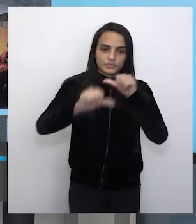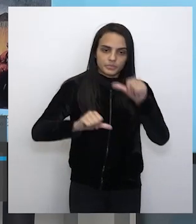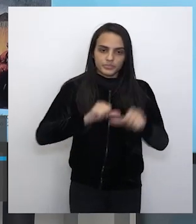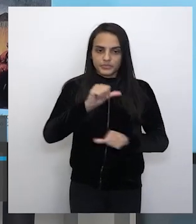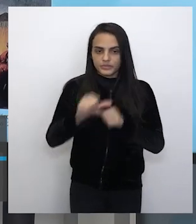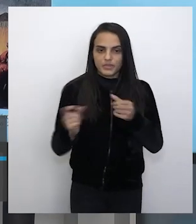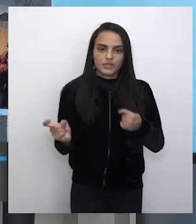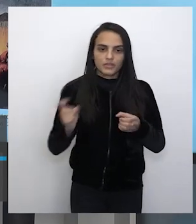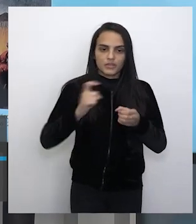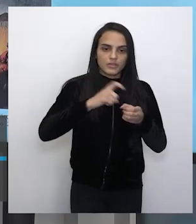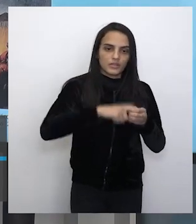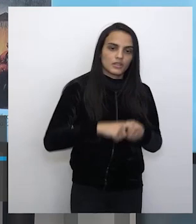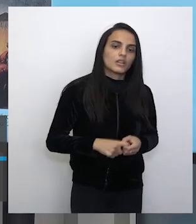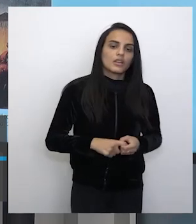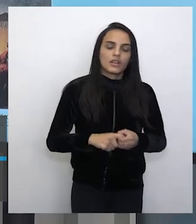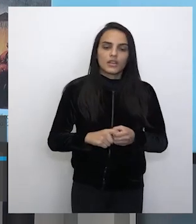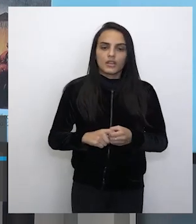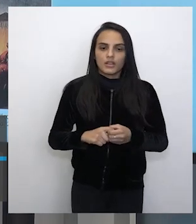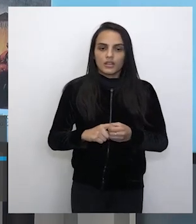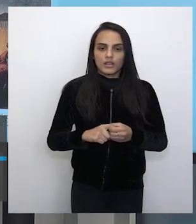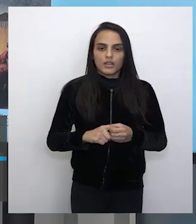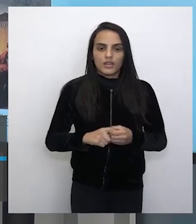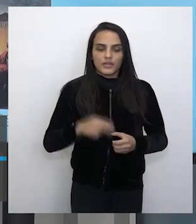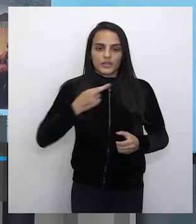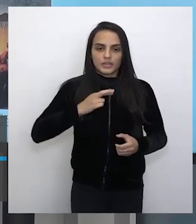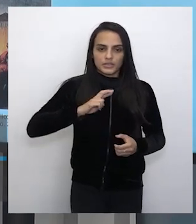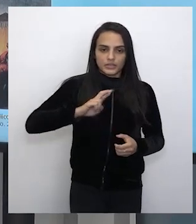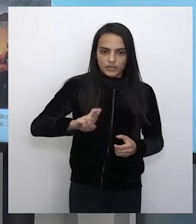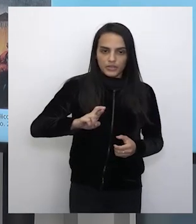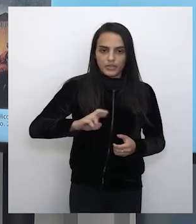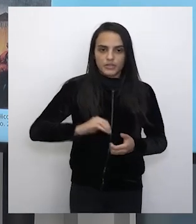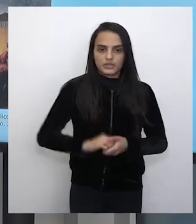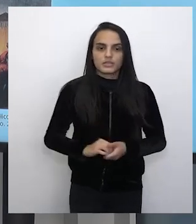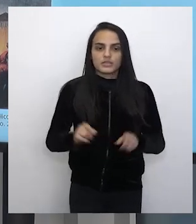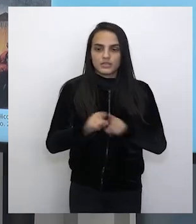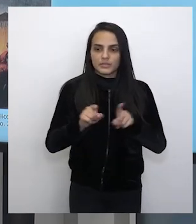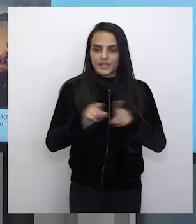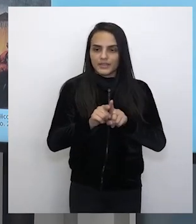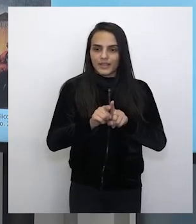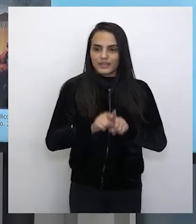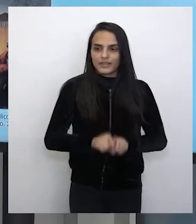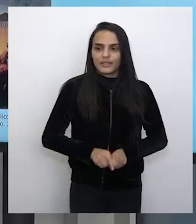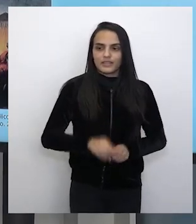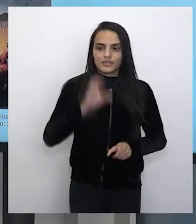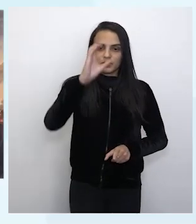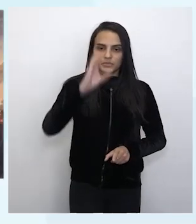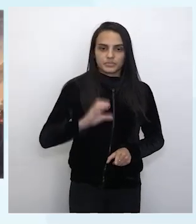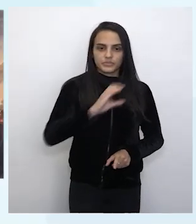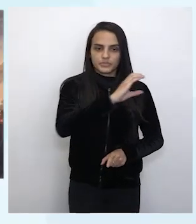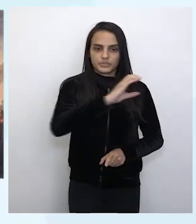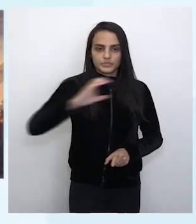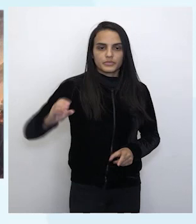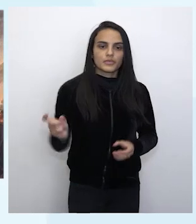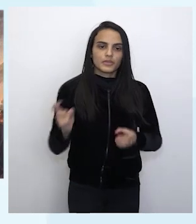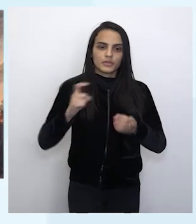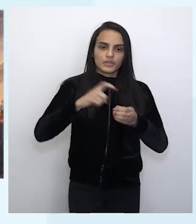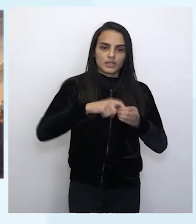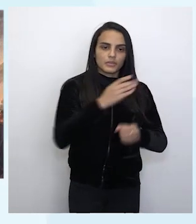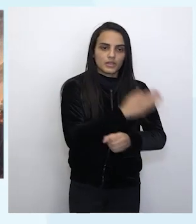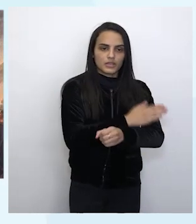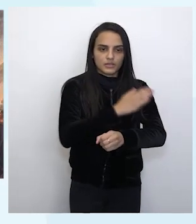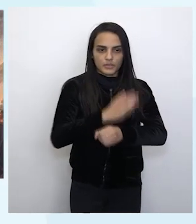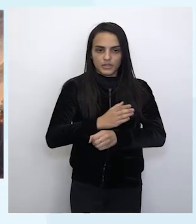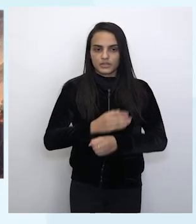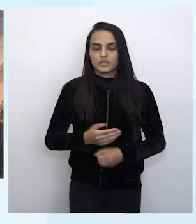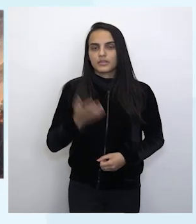vai voltar a exercer uma função religiosa e uma função até de catequese. Por quê? Vamos voltar lá para a Idade Média, então.